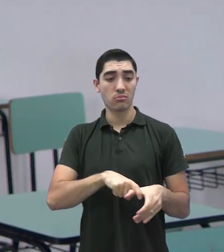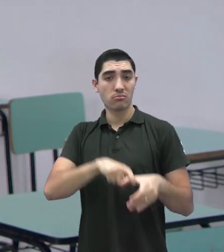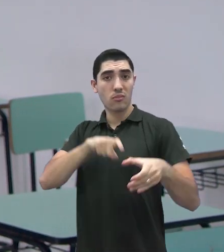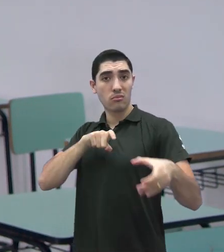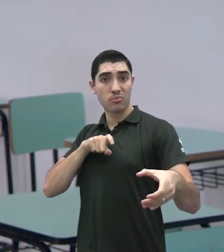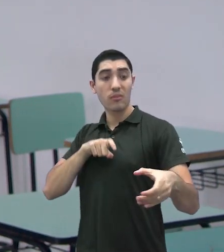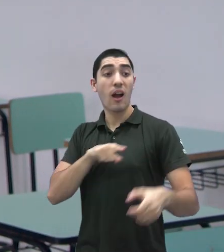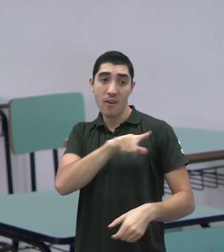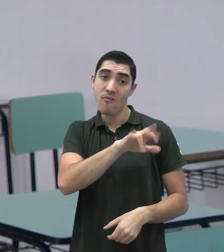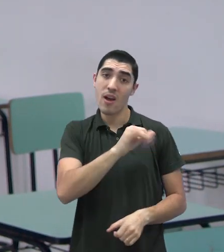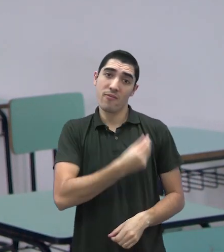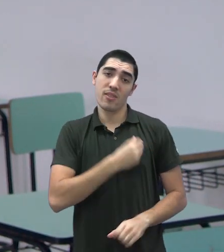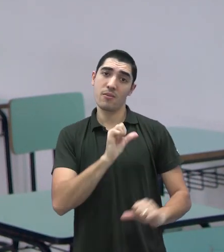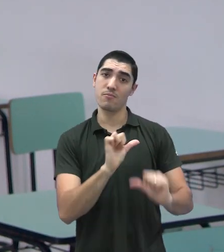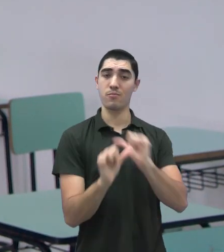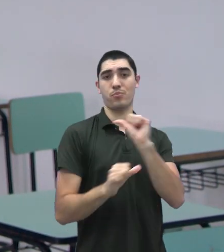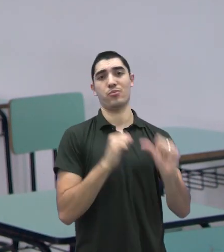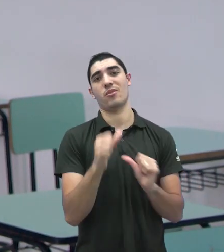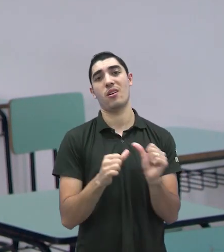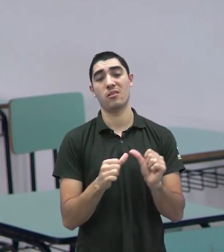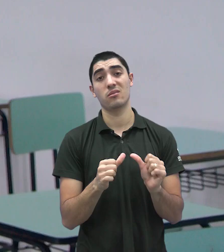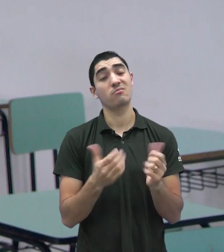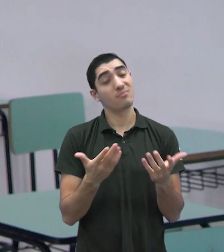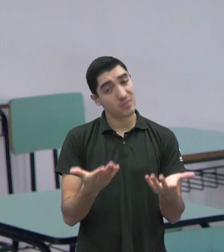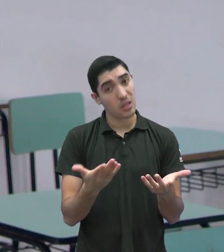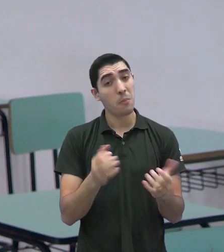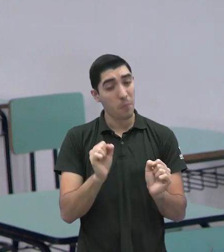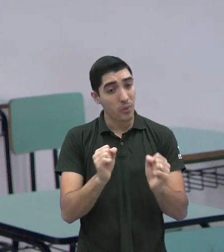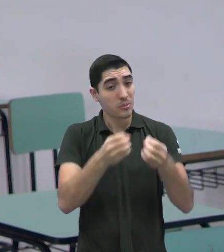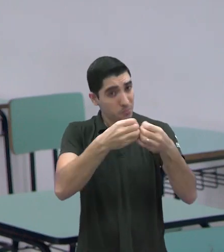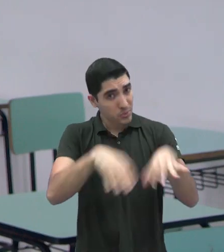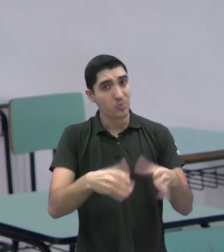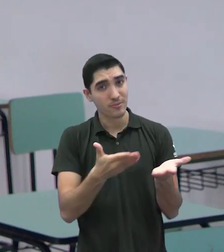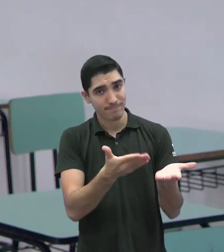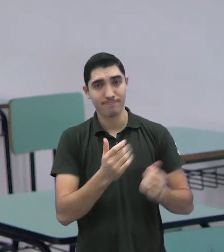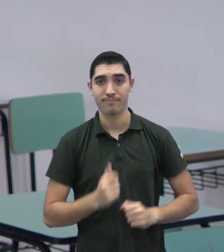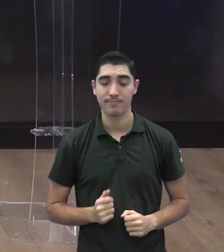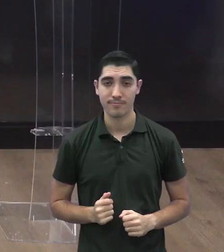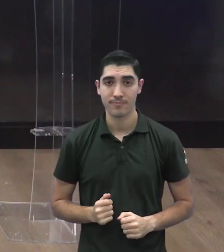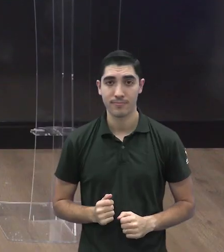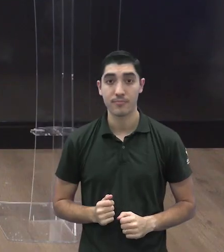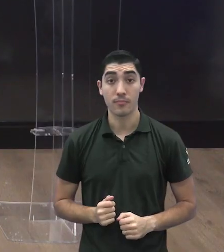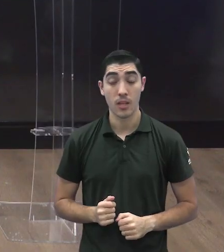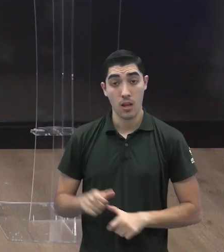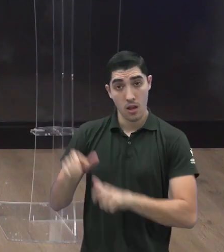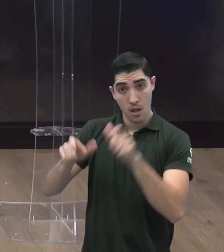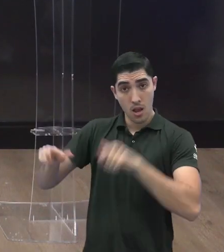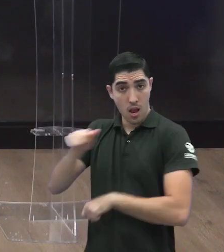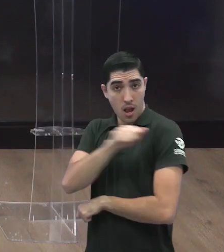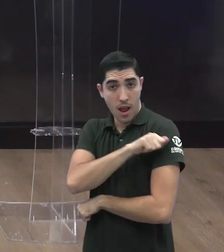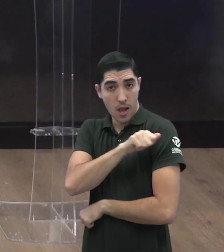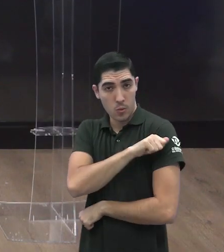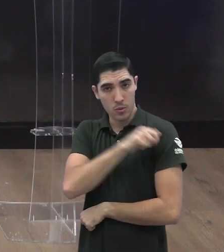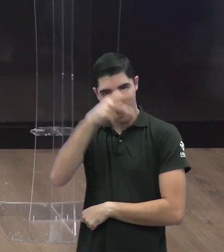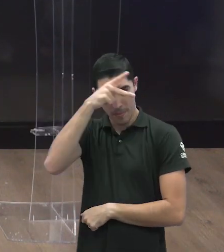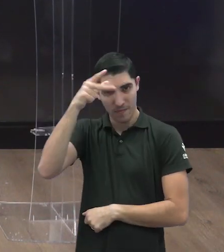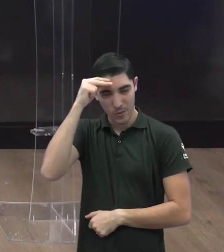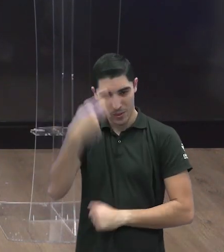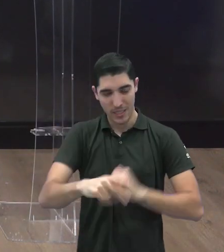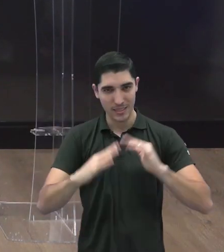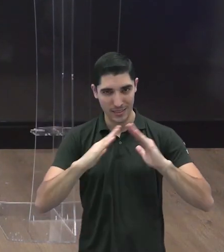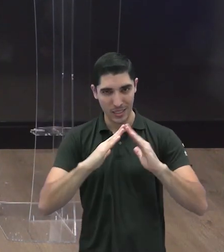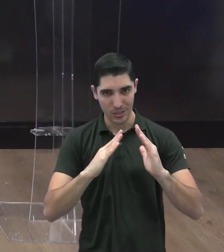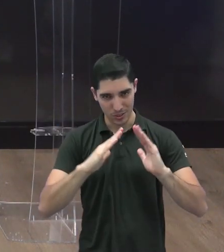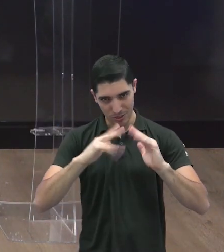vai influenciar a vida deles toda, vai prejudicar toda a vida deles. Estudantes da rede pública de São José